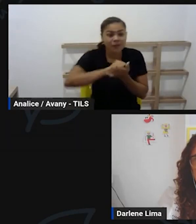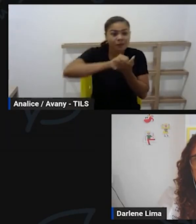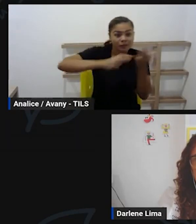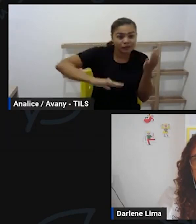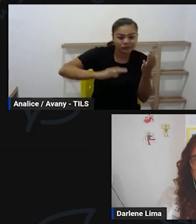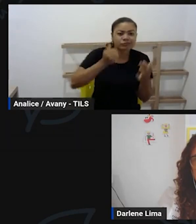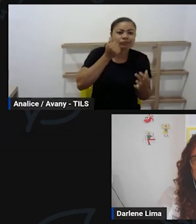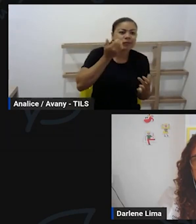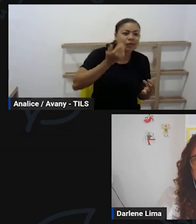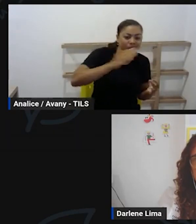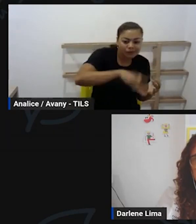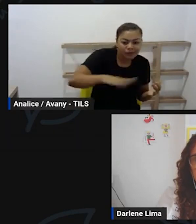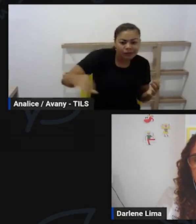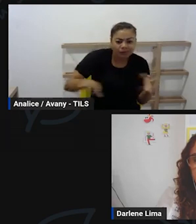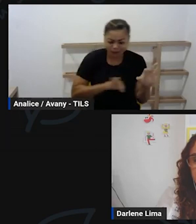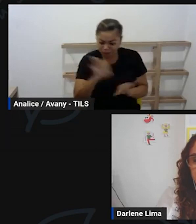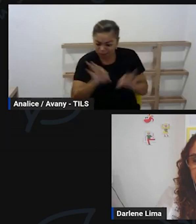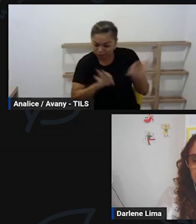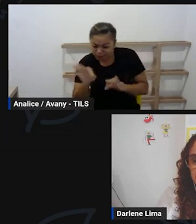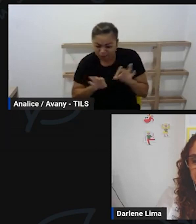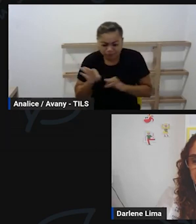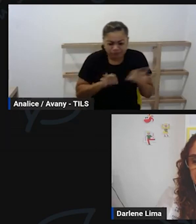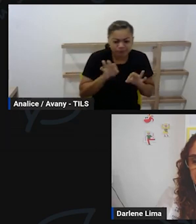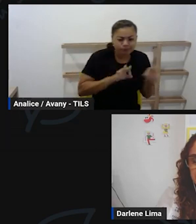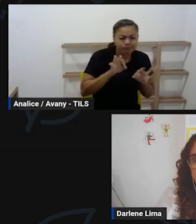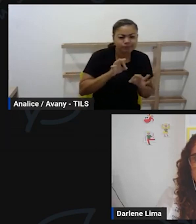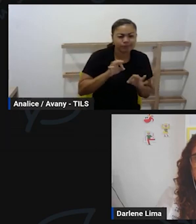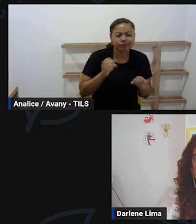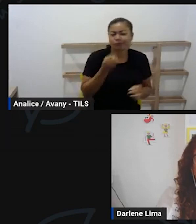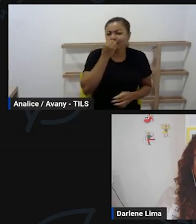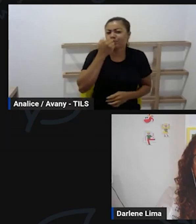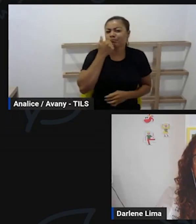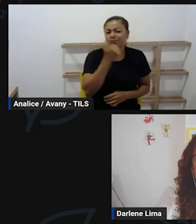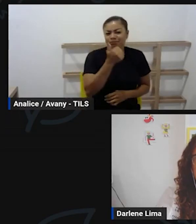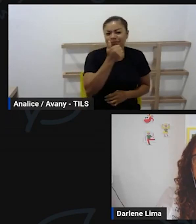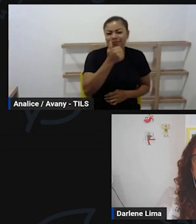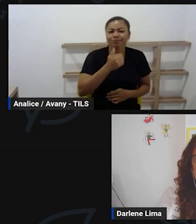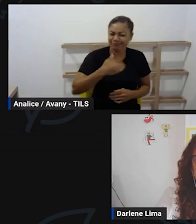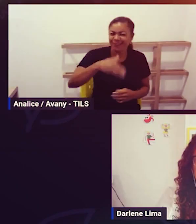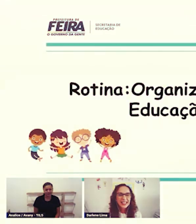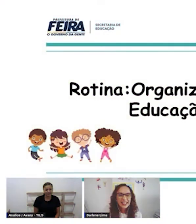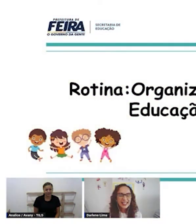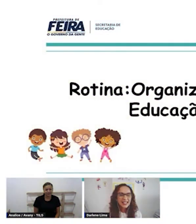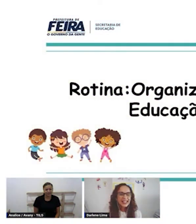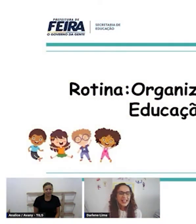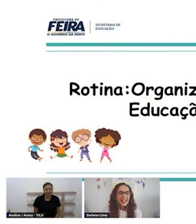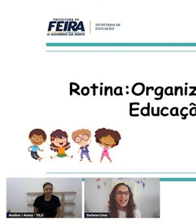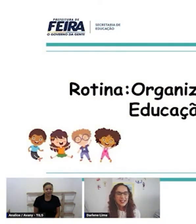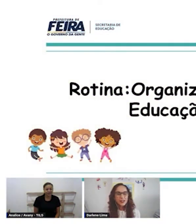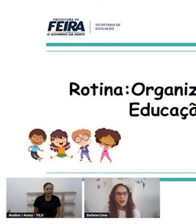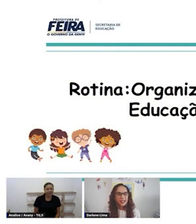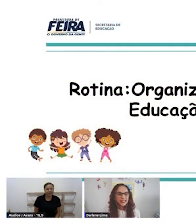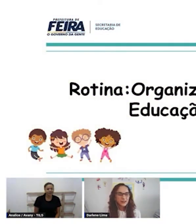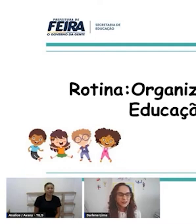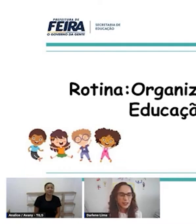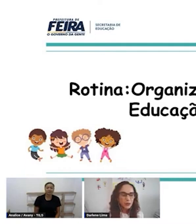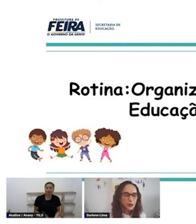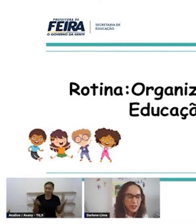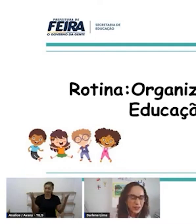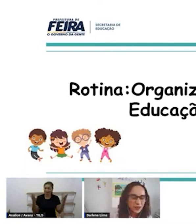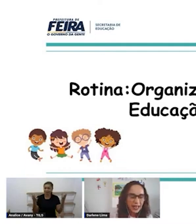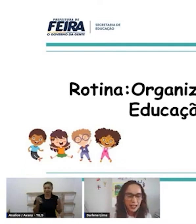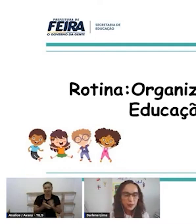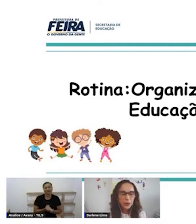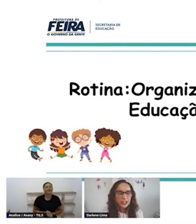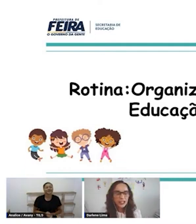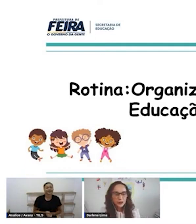desenvolver essas crianças, para acontecer tudo de novo, tudo de bom. É isso aí, vamos